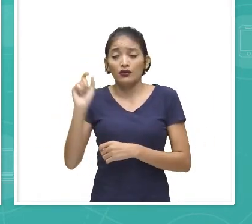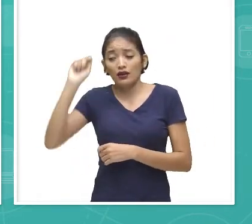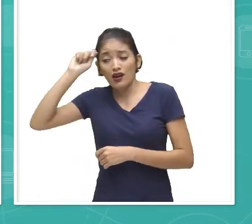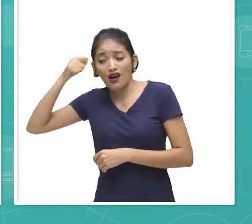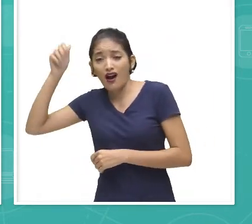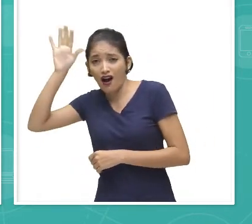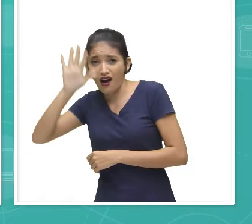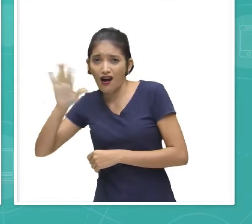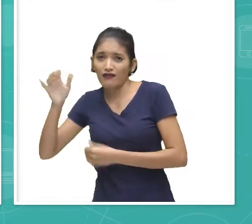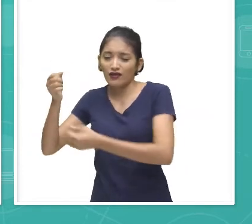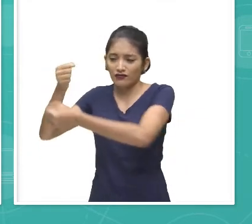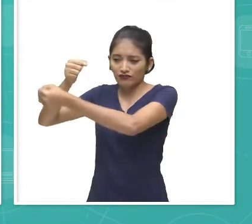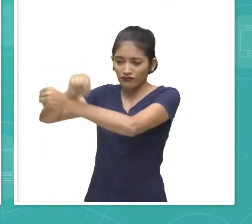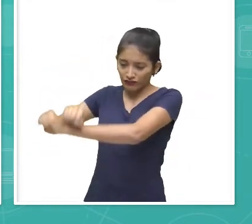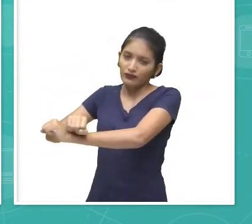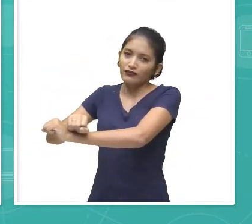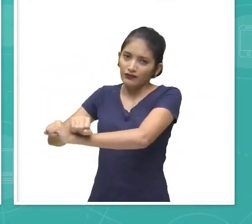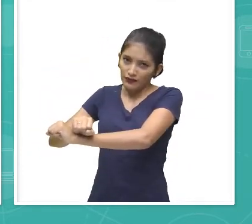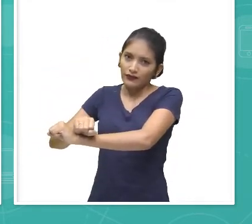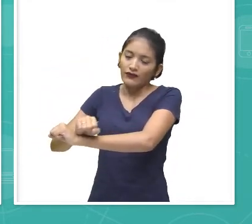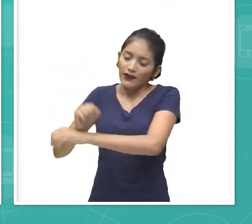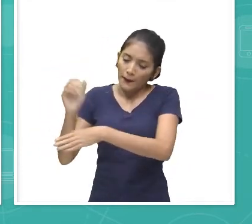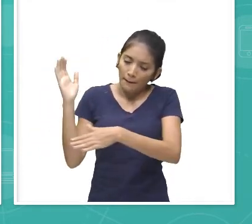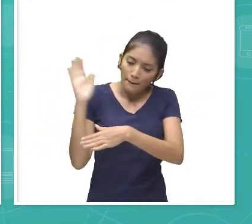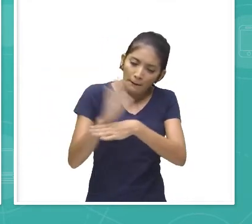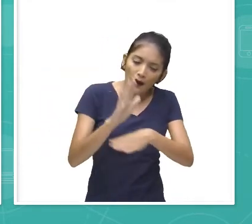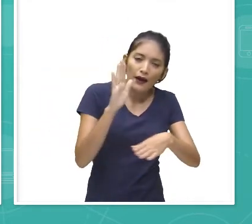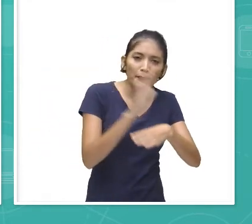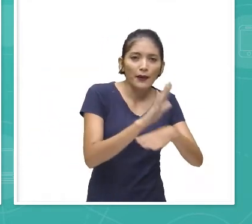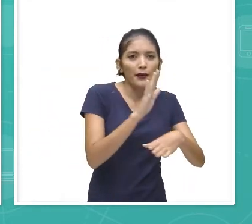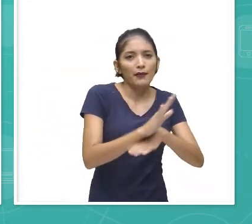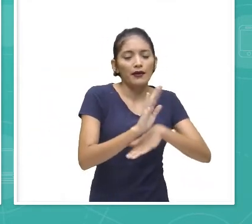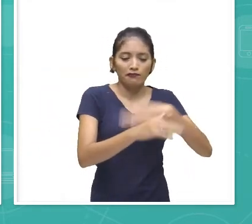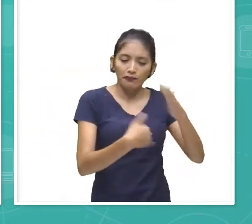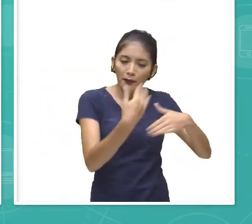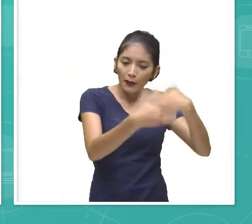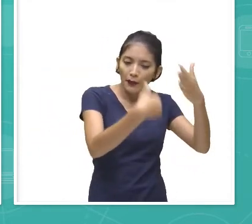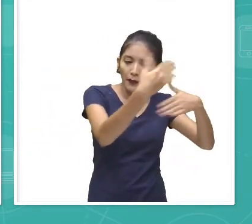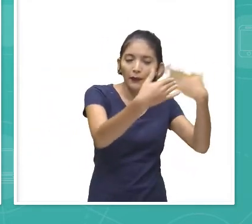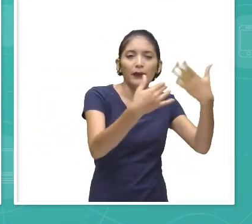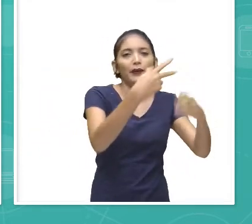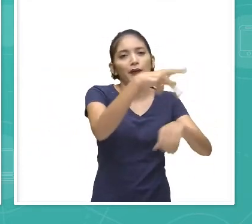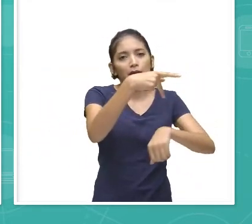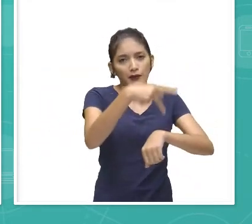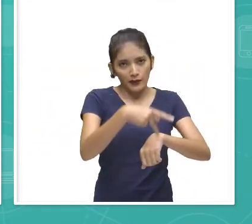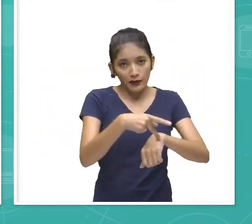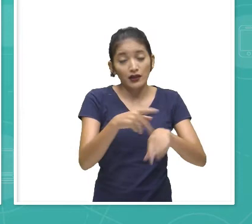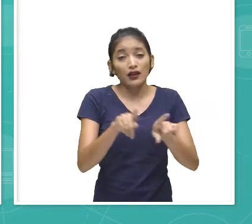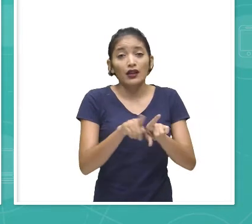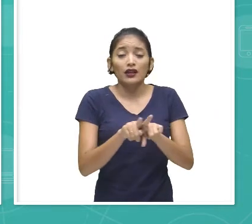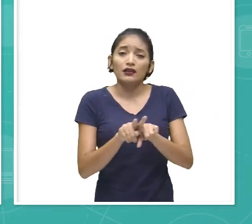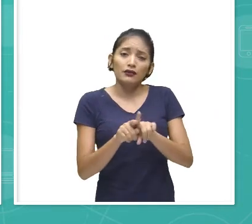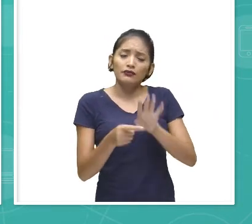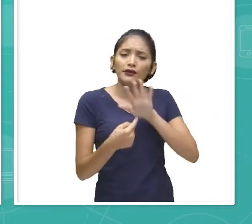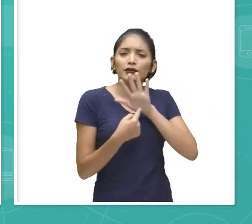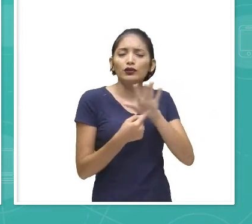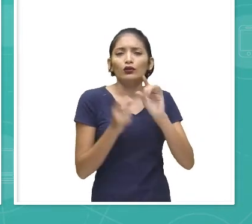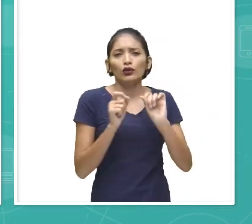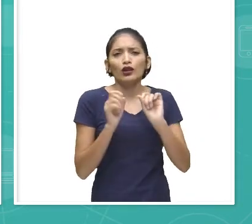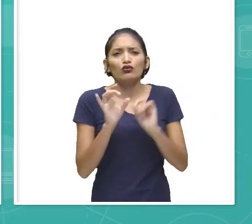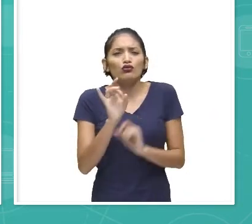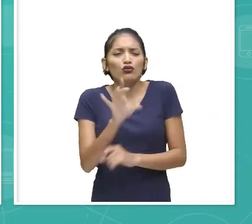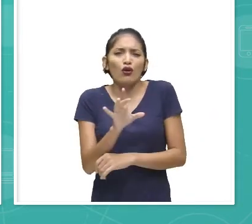africanos escravizados, eles ajudam a construir o nosso território e trazem ali não apenas